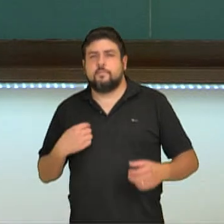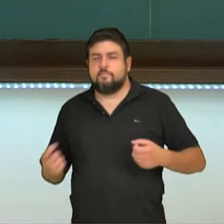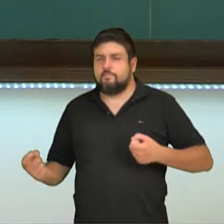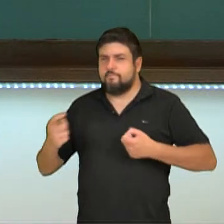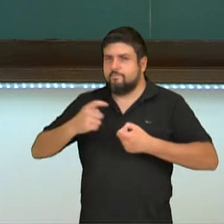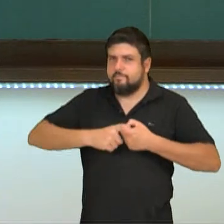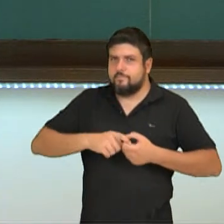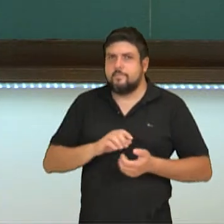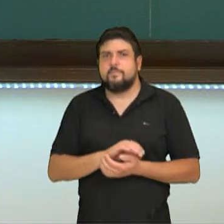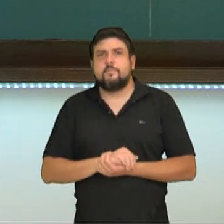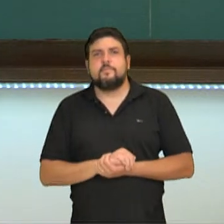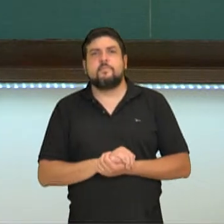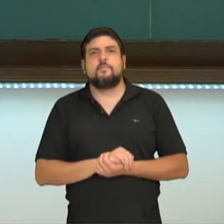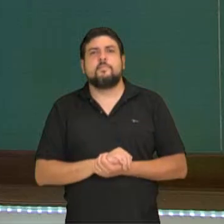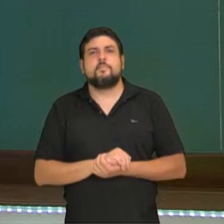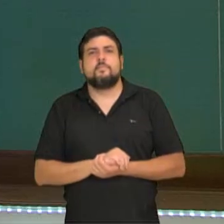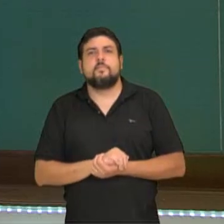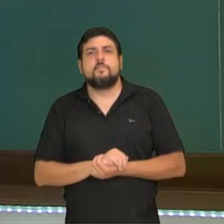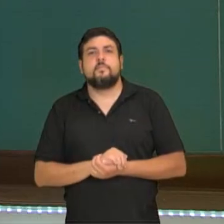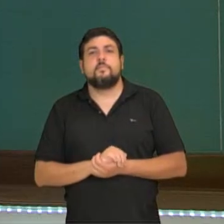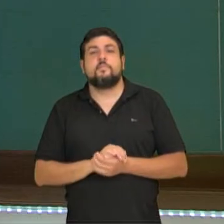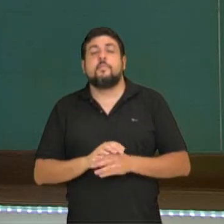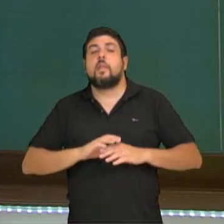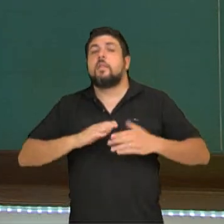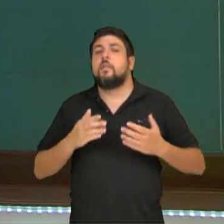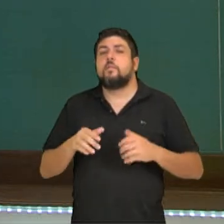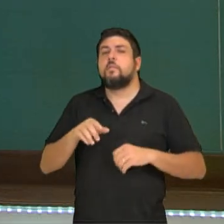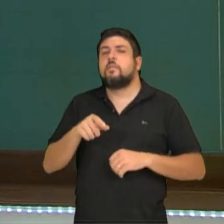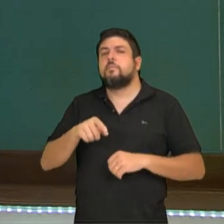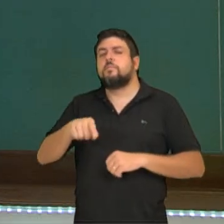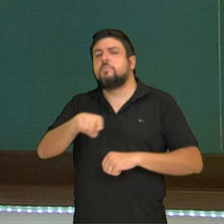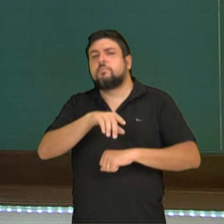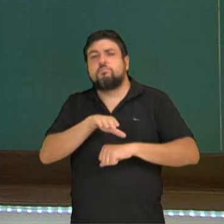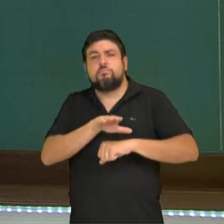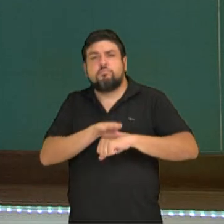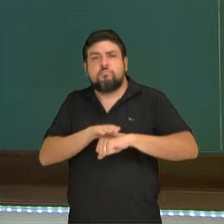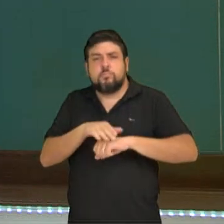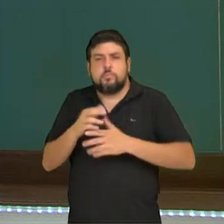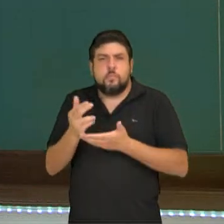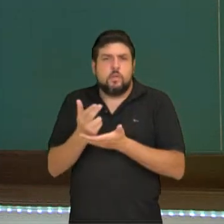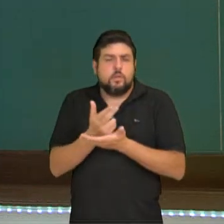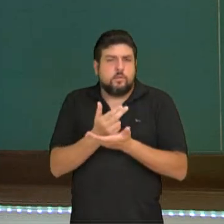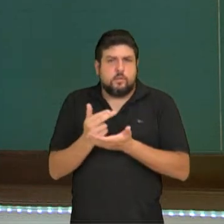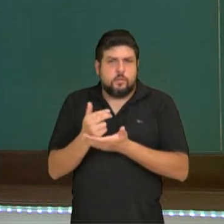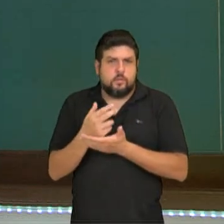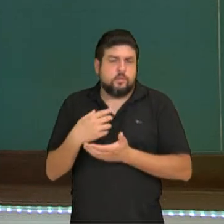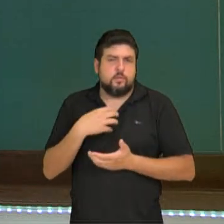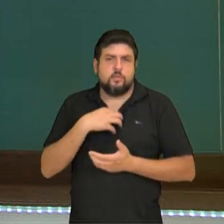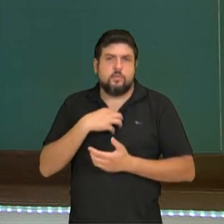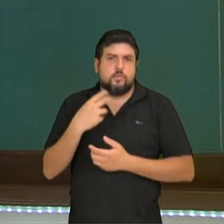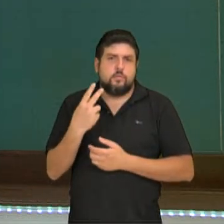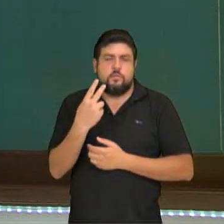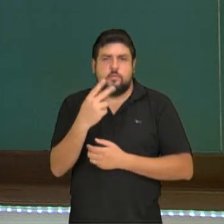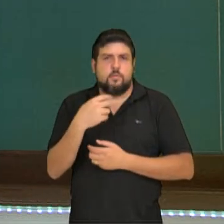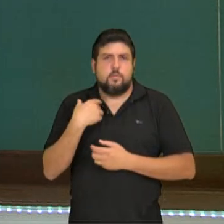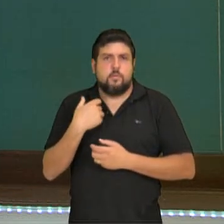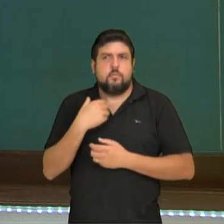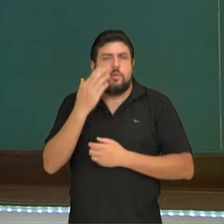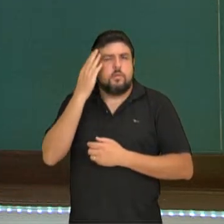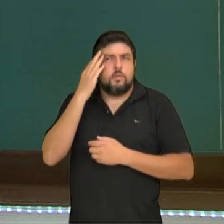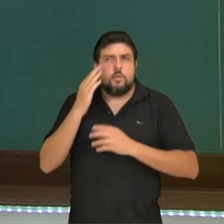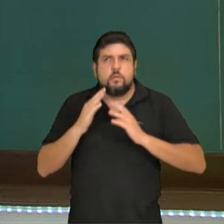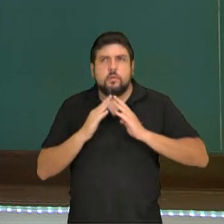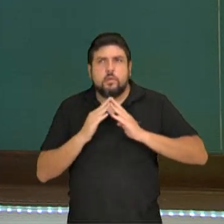retornamos. Então a ideia é que vocês desenhem da forma que vocês tenham desenhado, da forma que vocês acharem